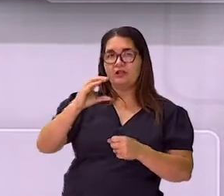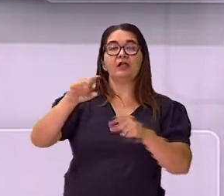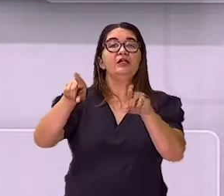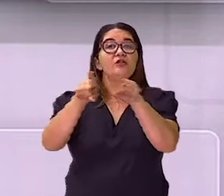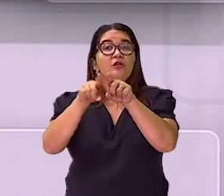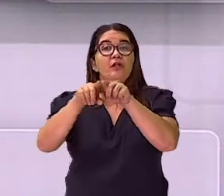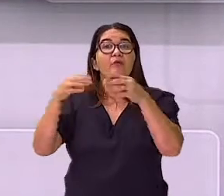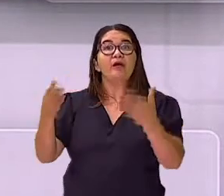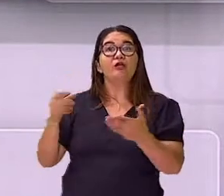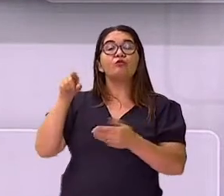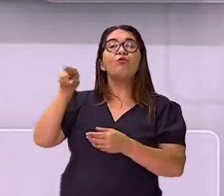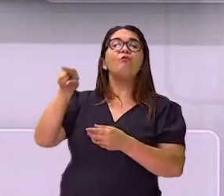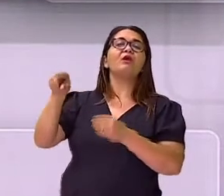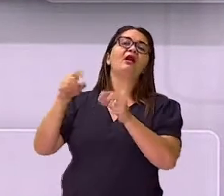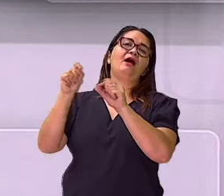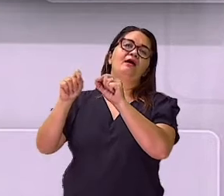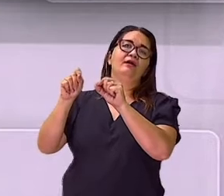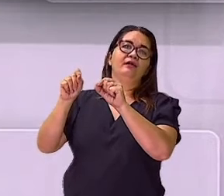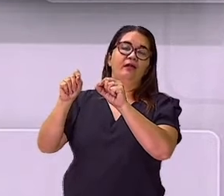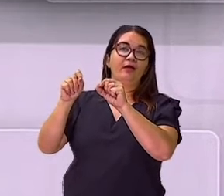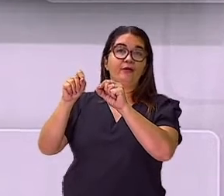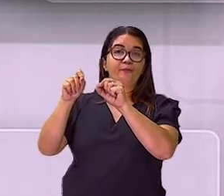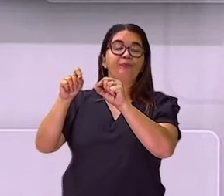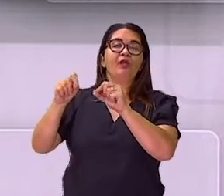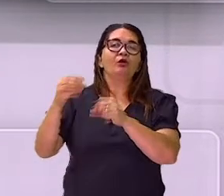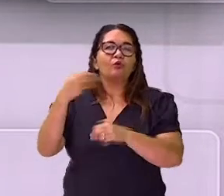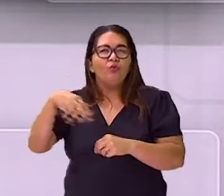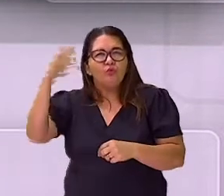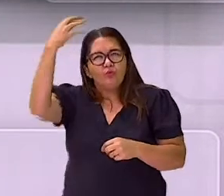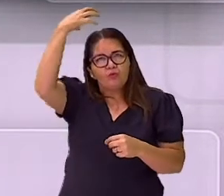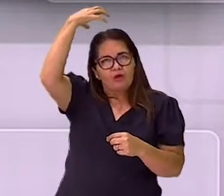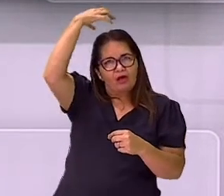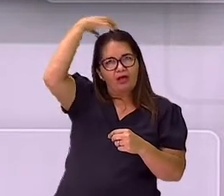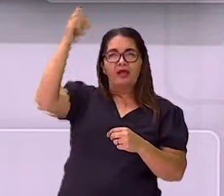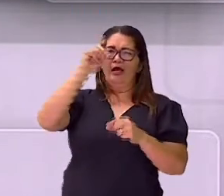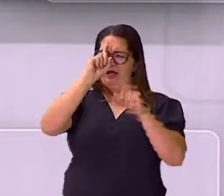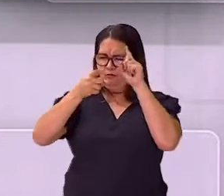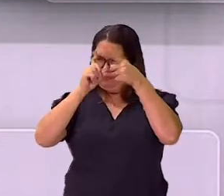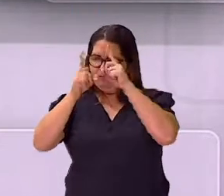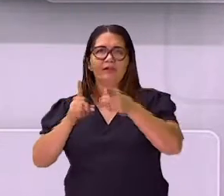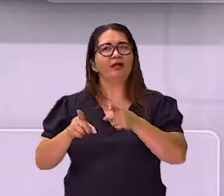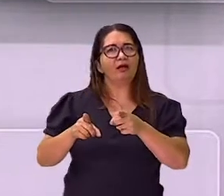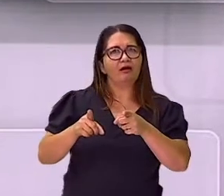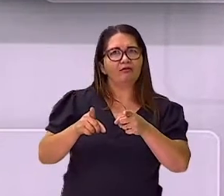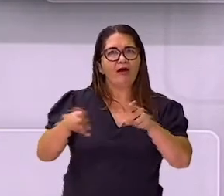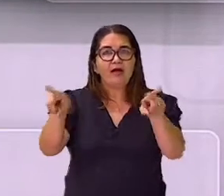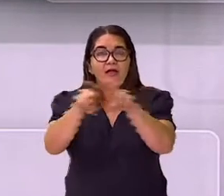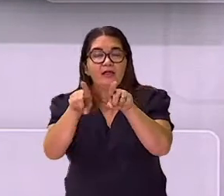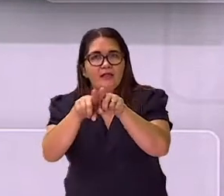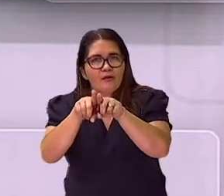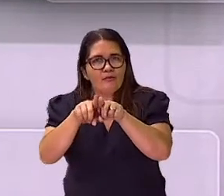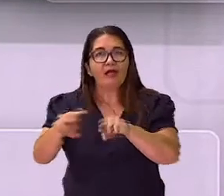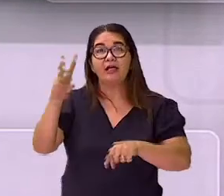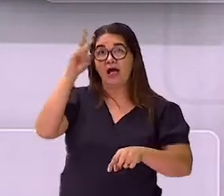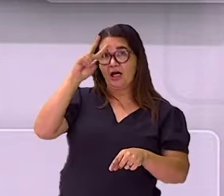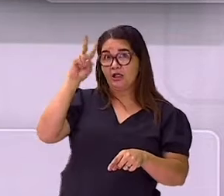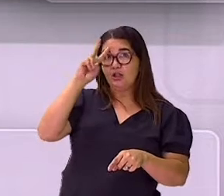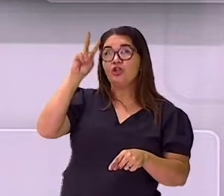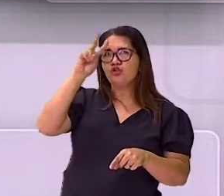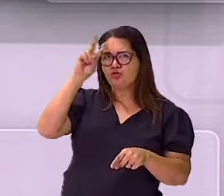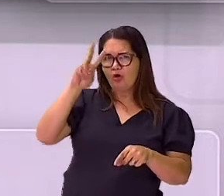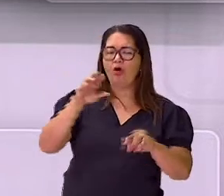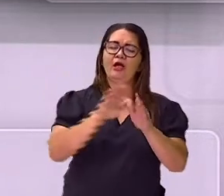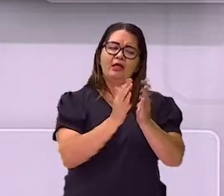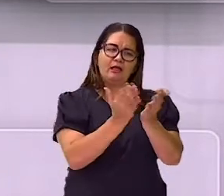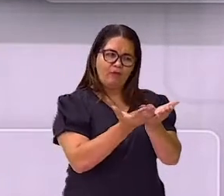por Nabucodonosor. Essa passagem histórica está narrada também na Bíblia,